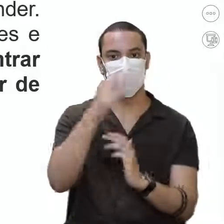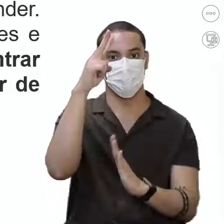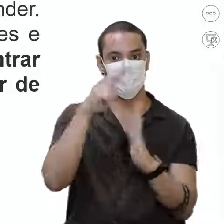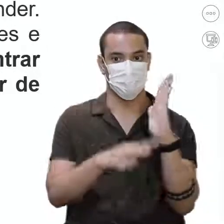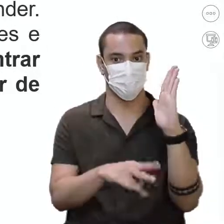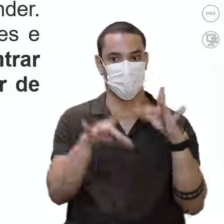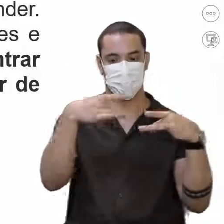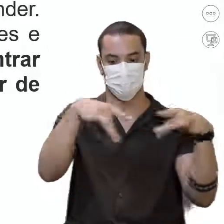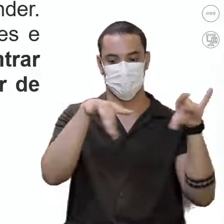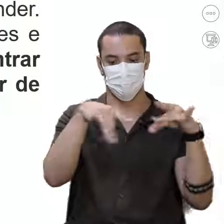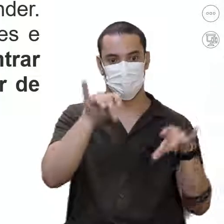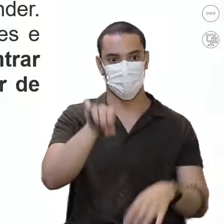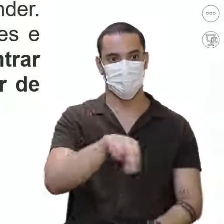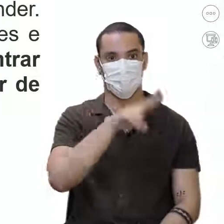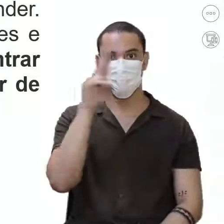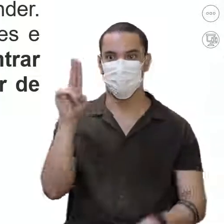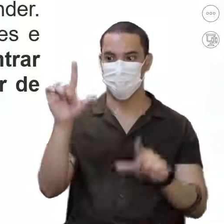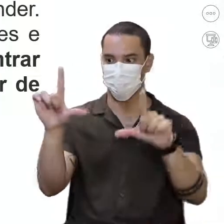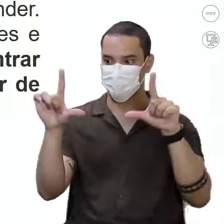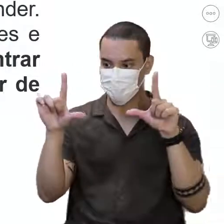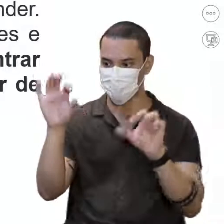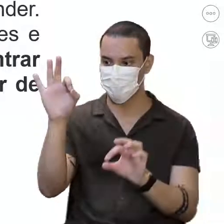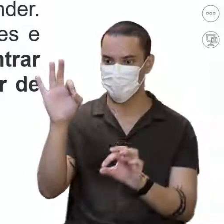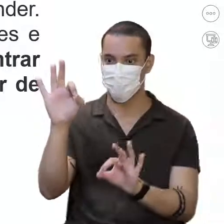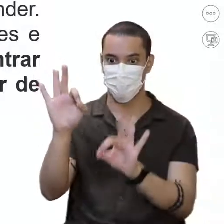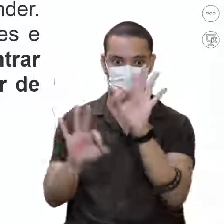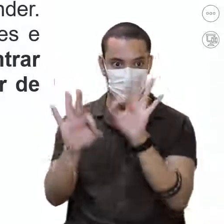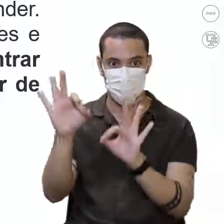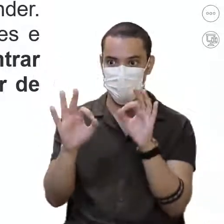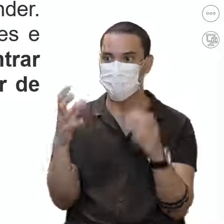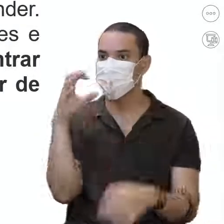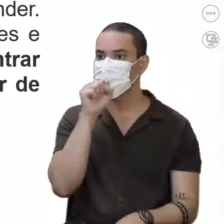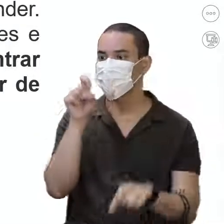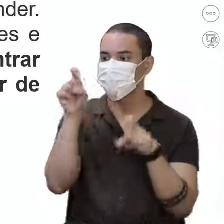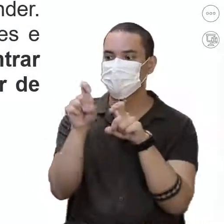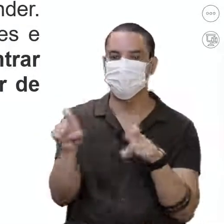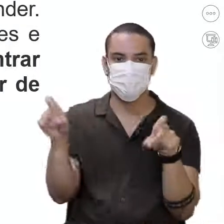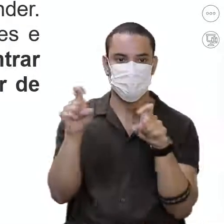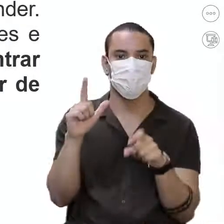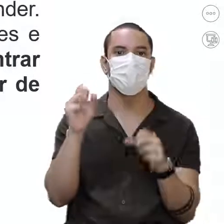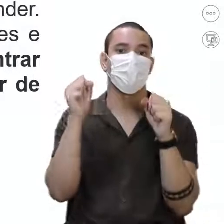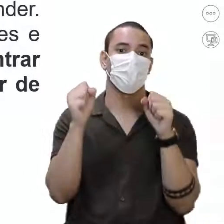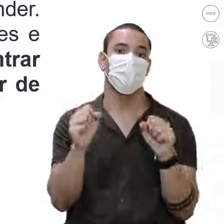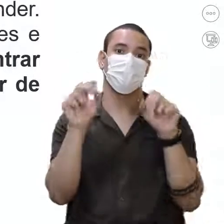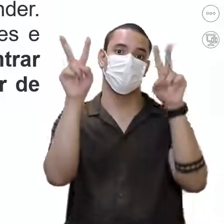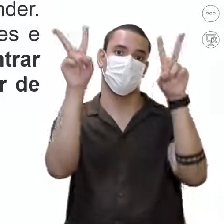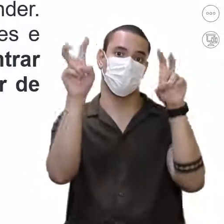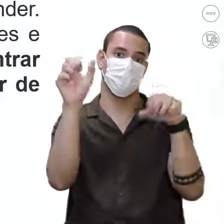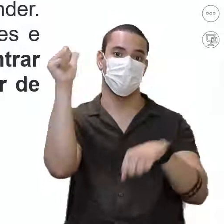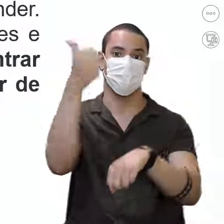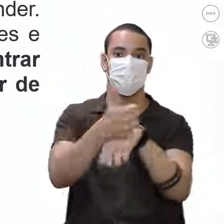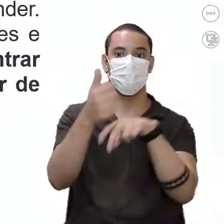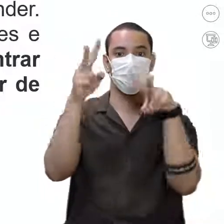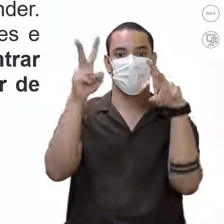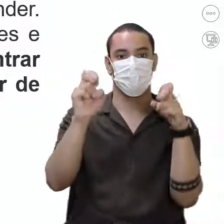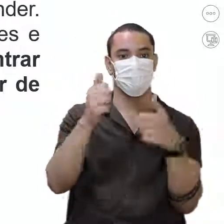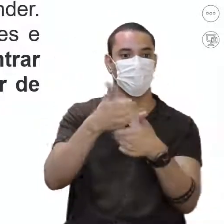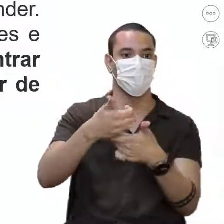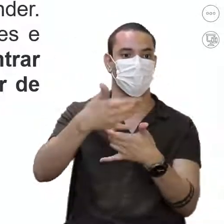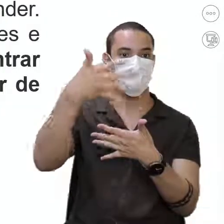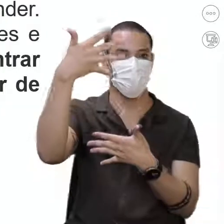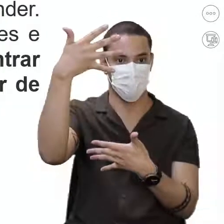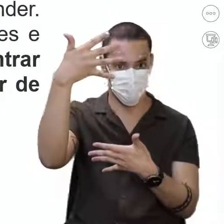a página ou a tela do monitor. Você pode ler o título, subtítulo, cabeçalhos, que é aquele